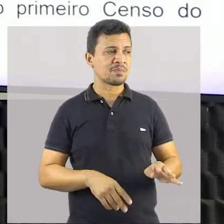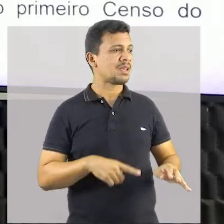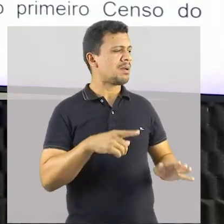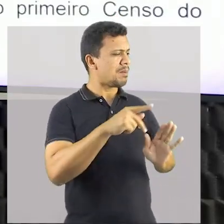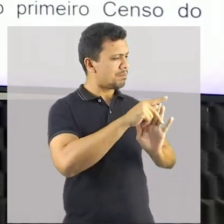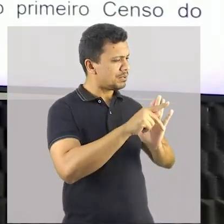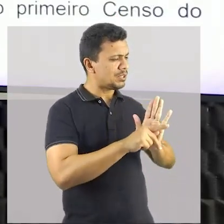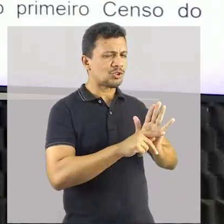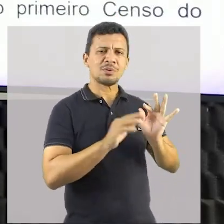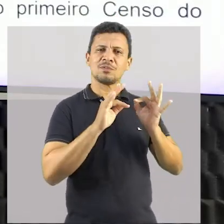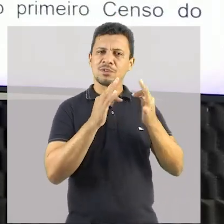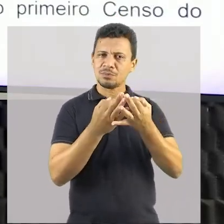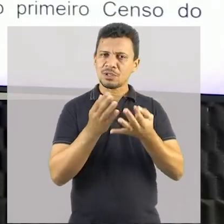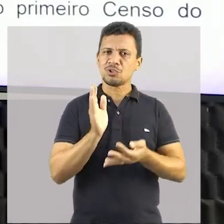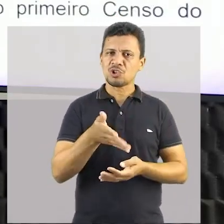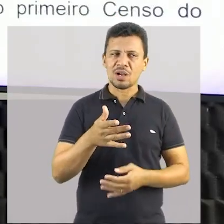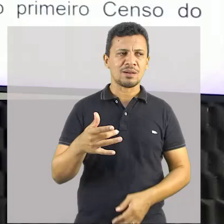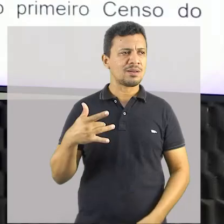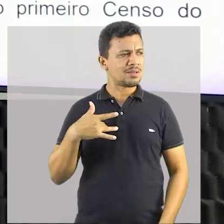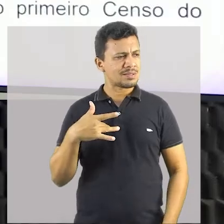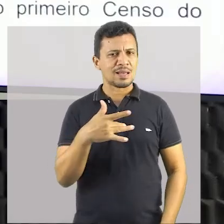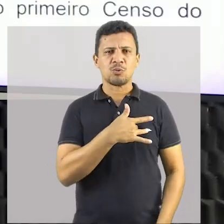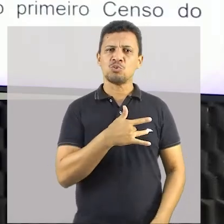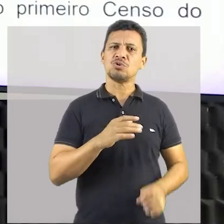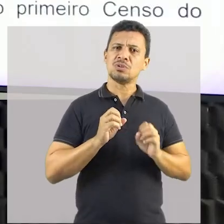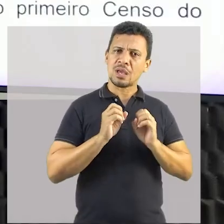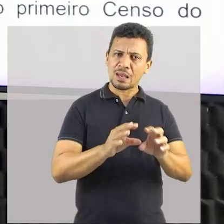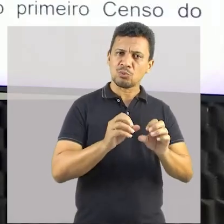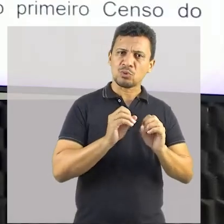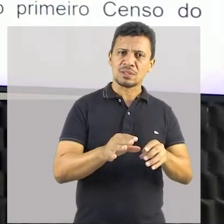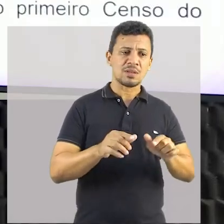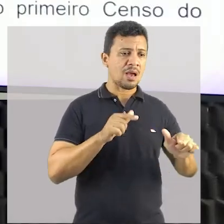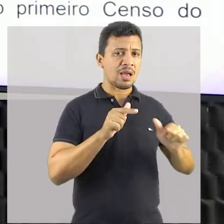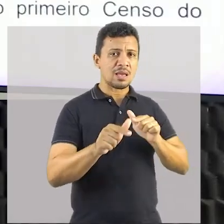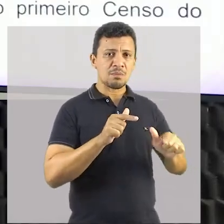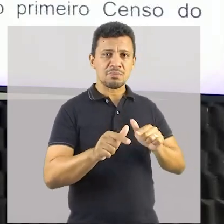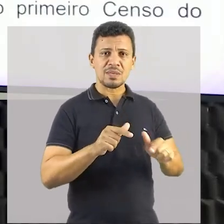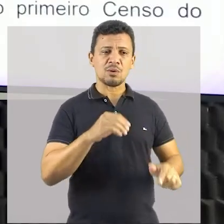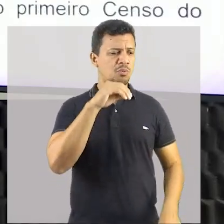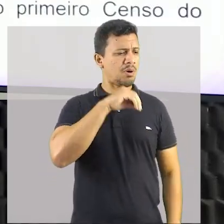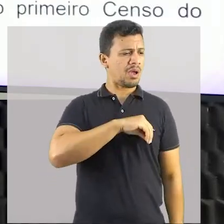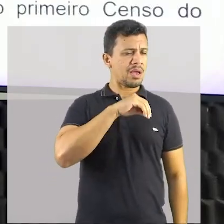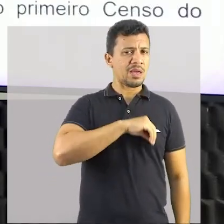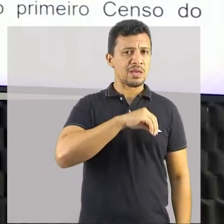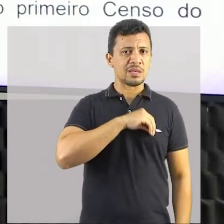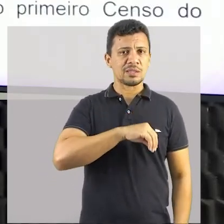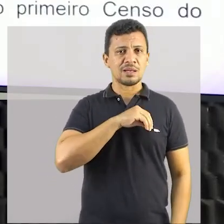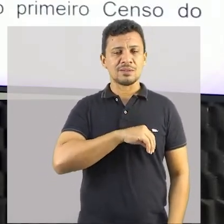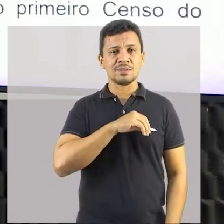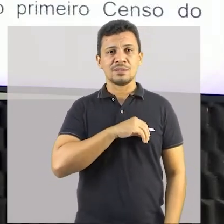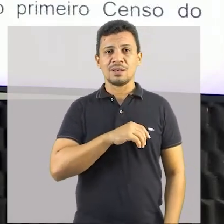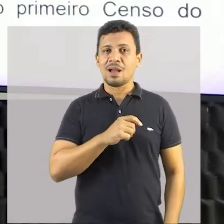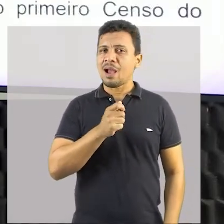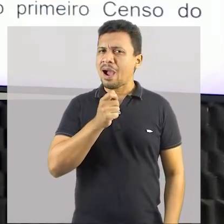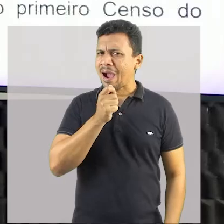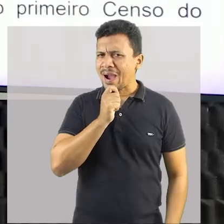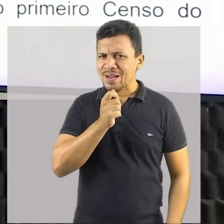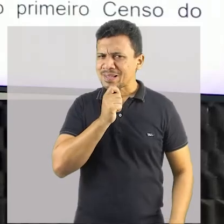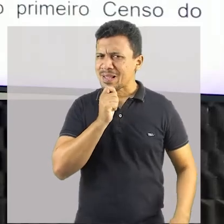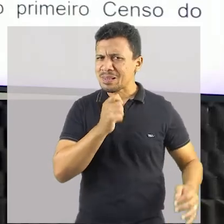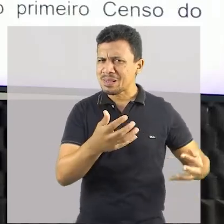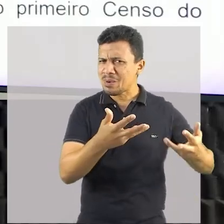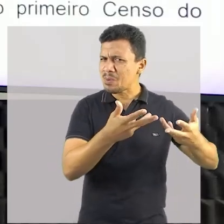planejamento familiar, nós já temos saúde, educação, emprego, renda, evidentemente ainda não da forma como a